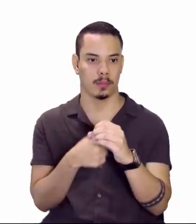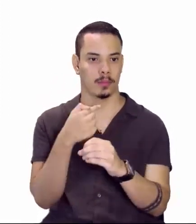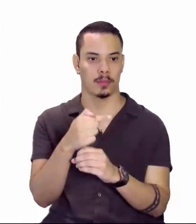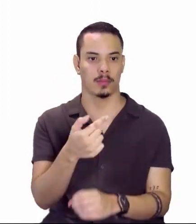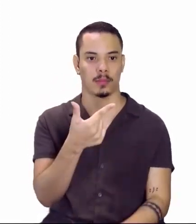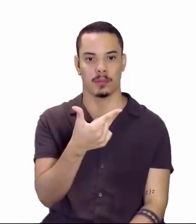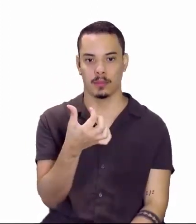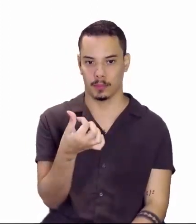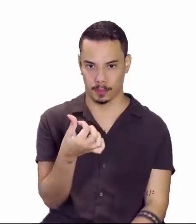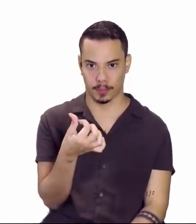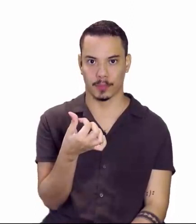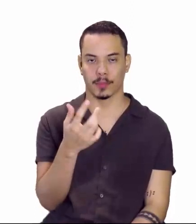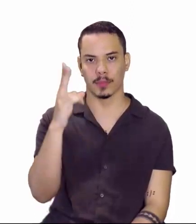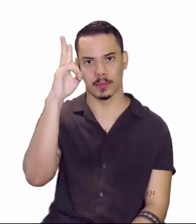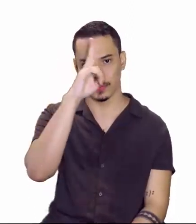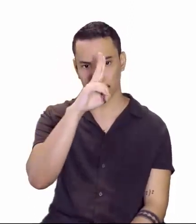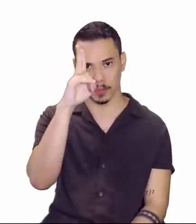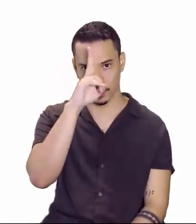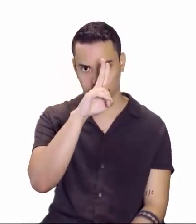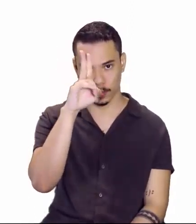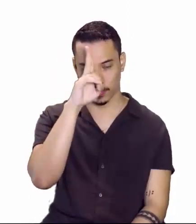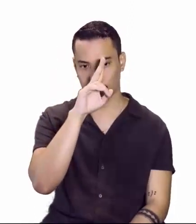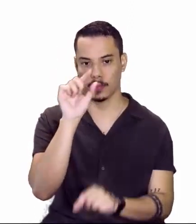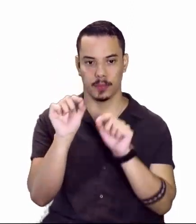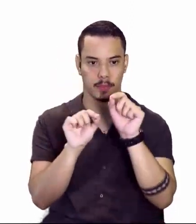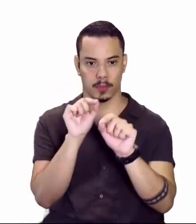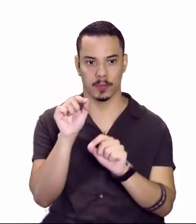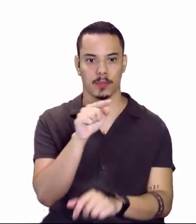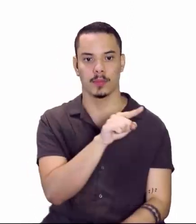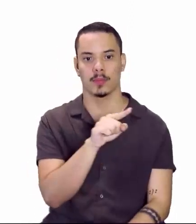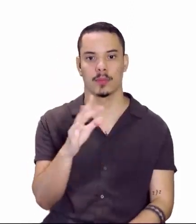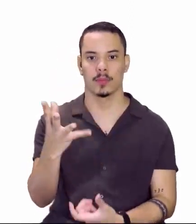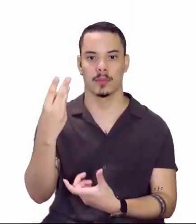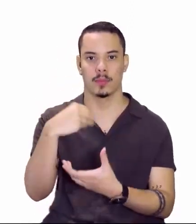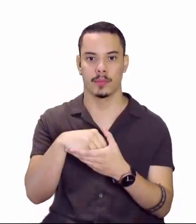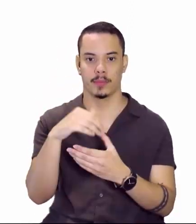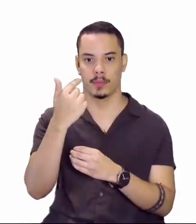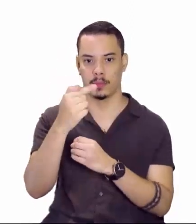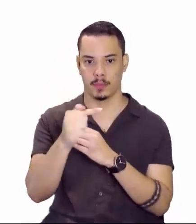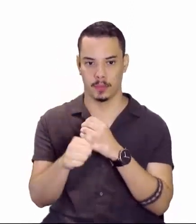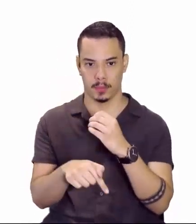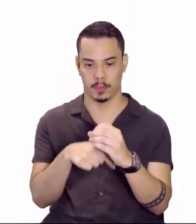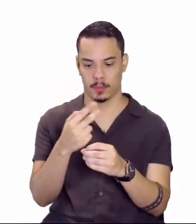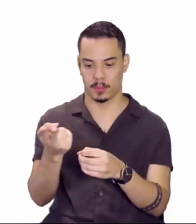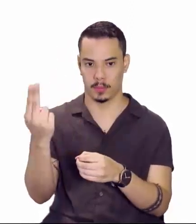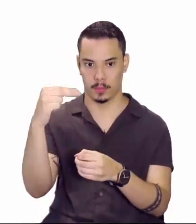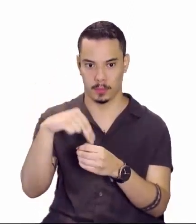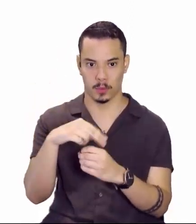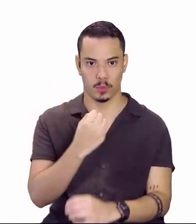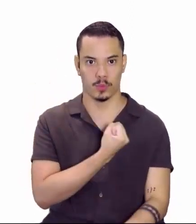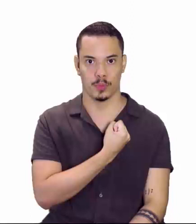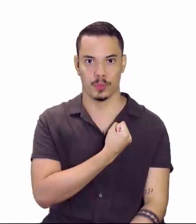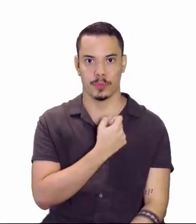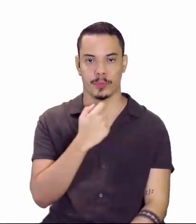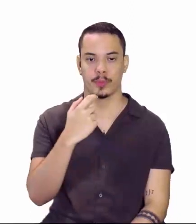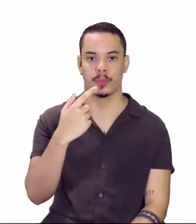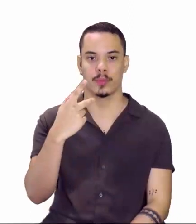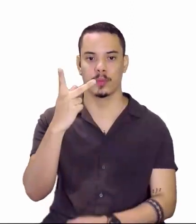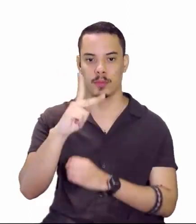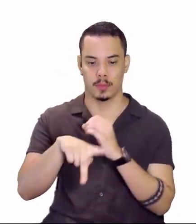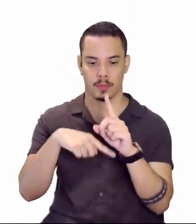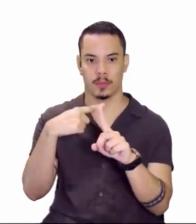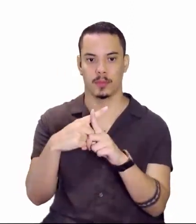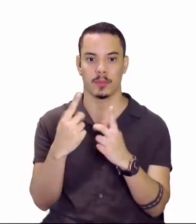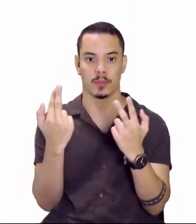26. Lembre-se você que em um átomo neutro, o número de prótons é igual ao